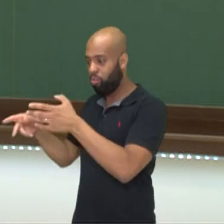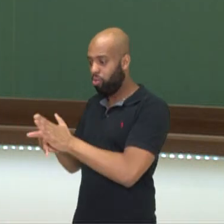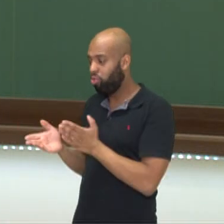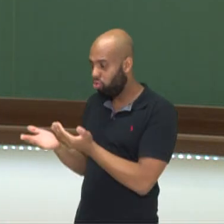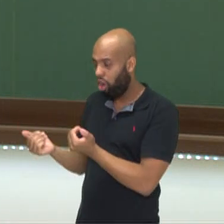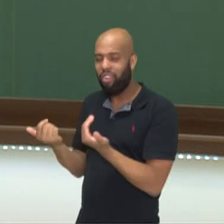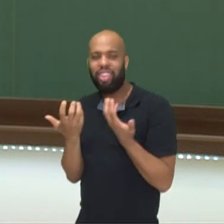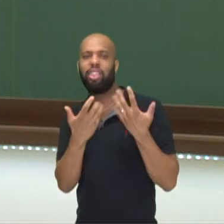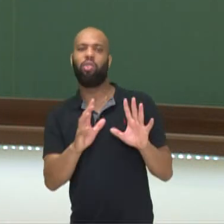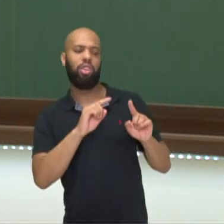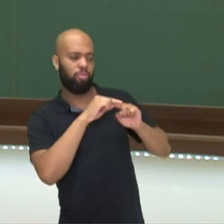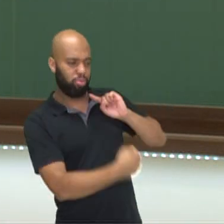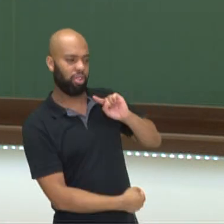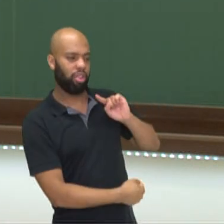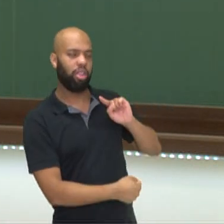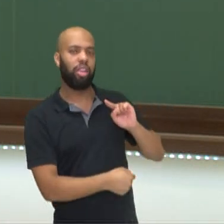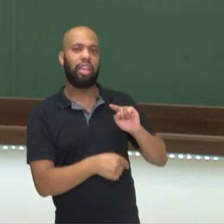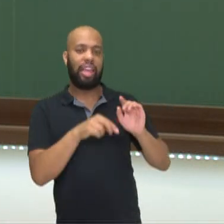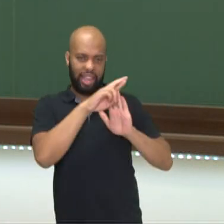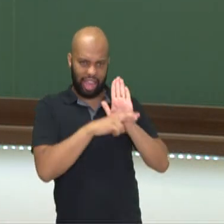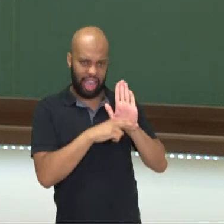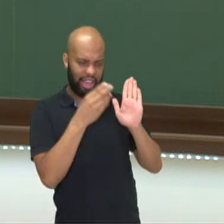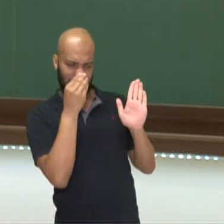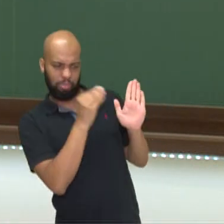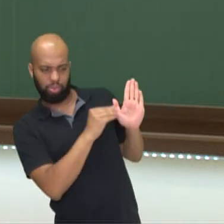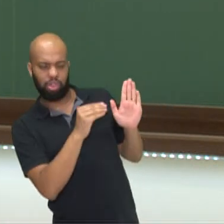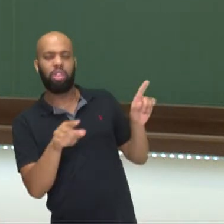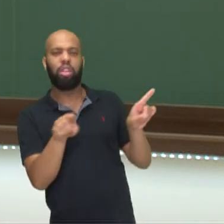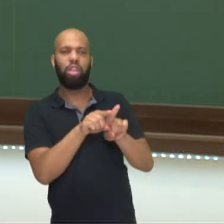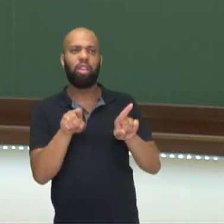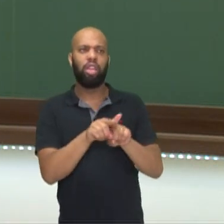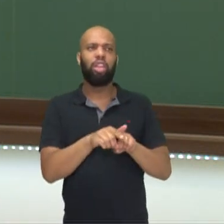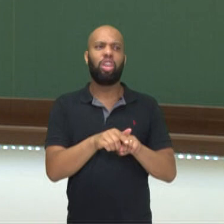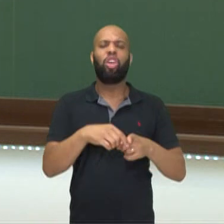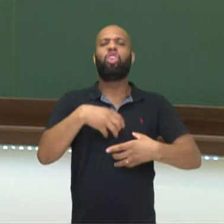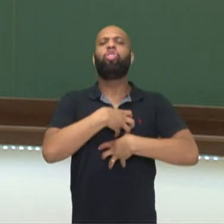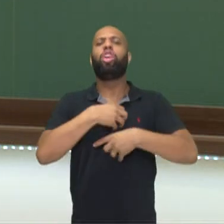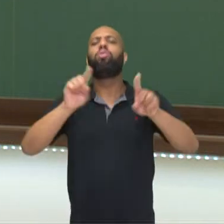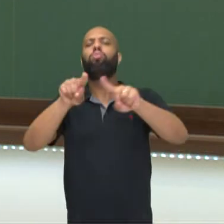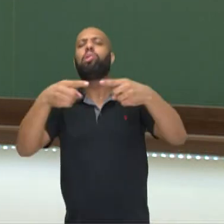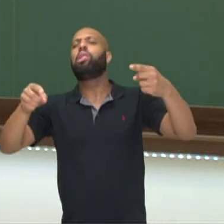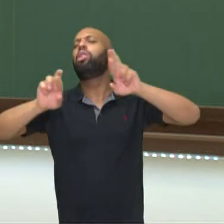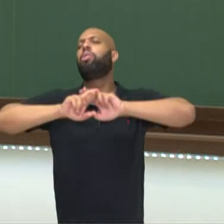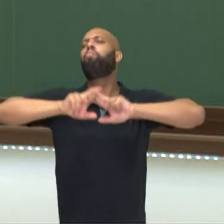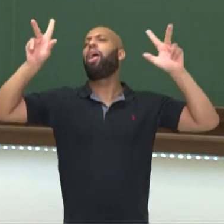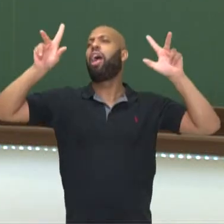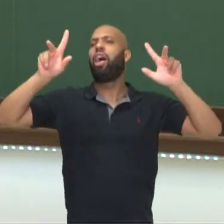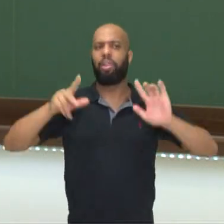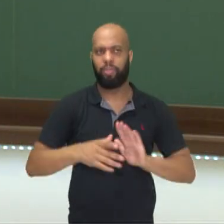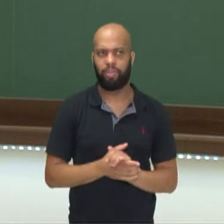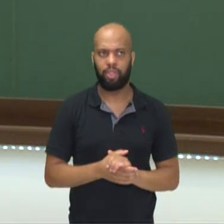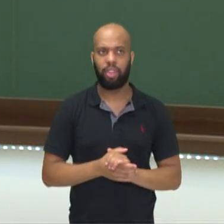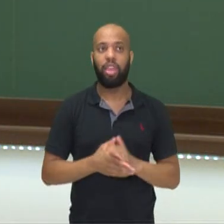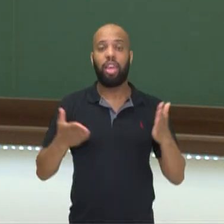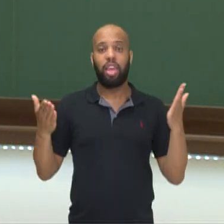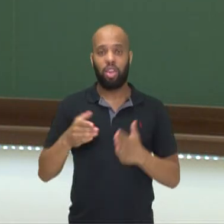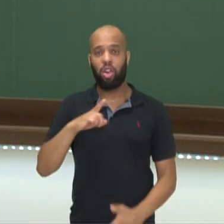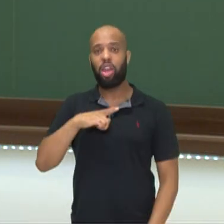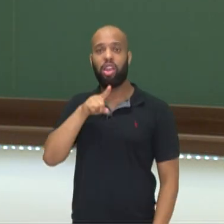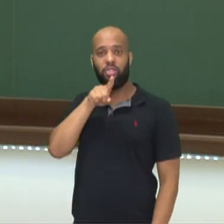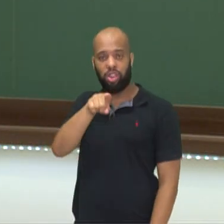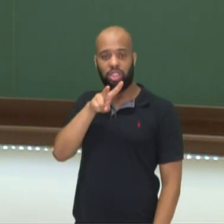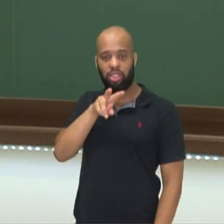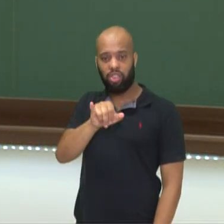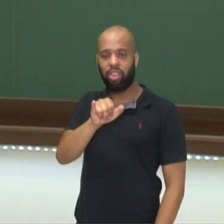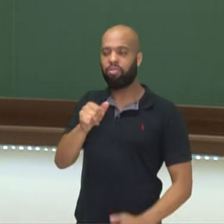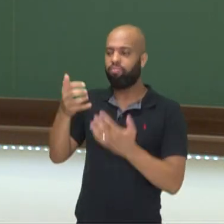feito anteriormente, quebrando as regras, colocando notas diferentes e tudo mais. Gente, com base nisso, vamos responder a